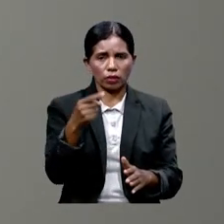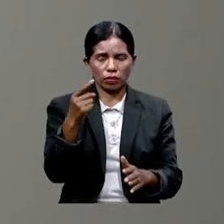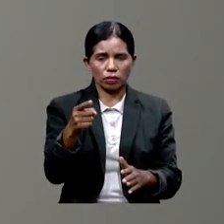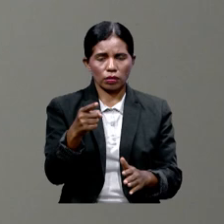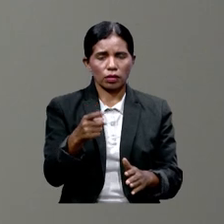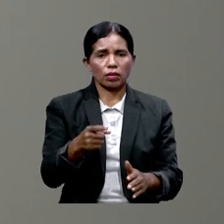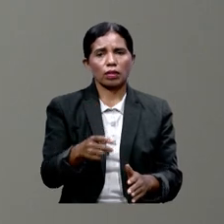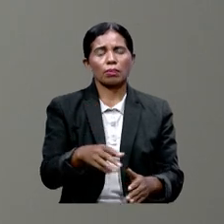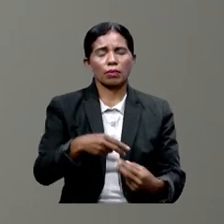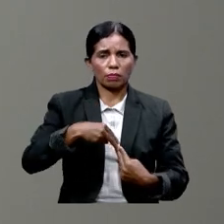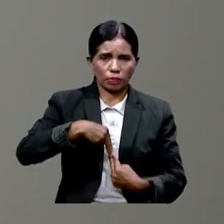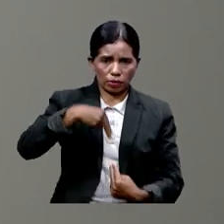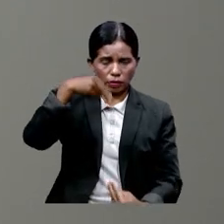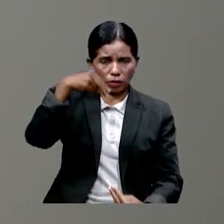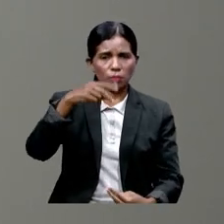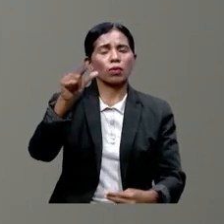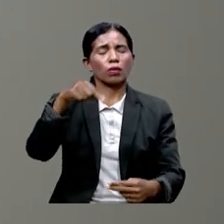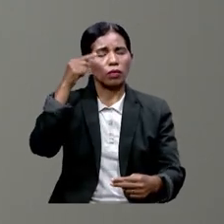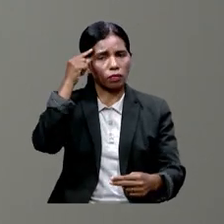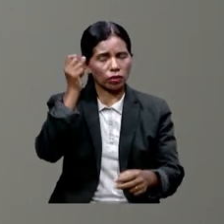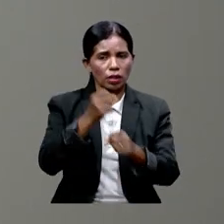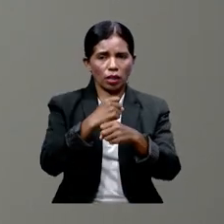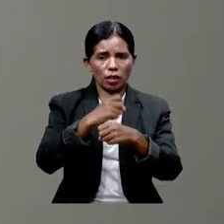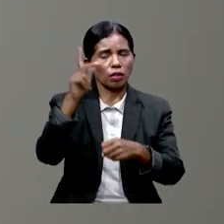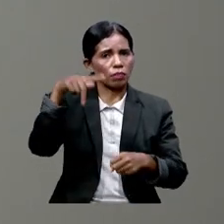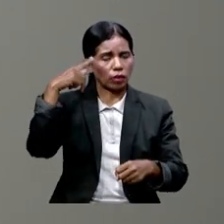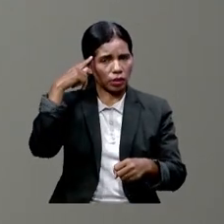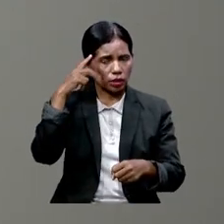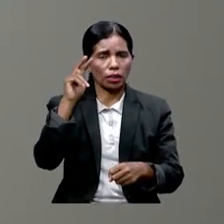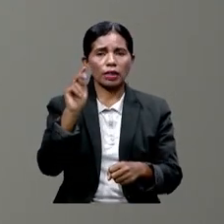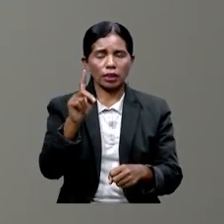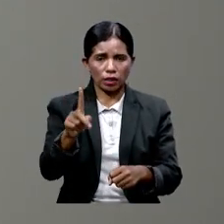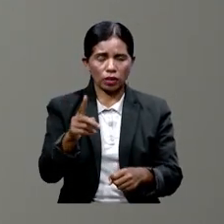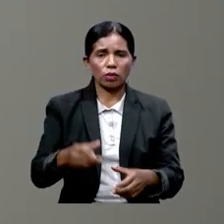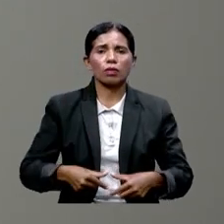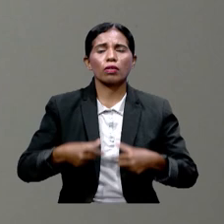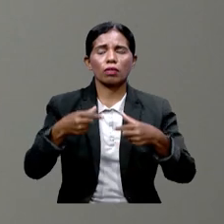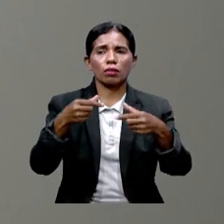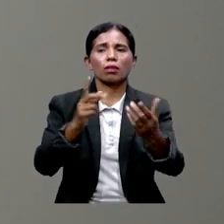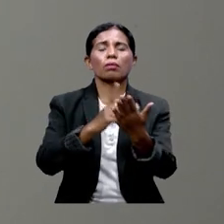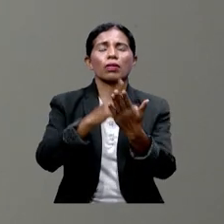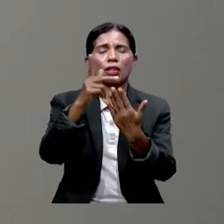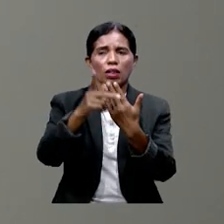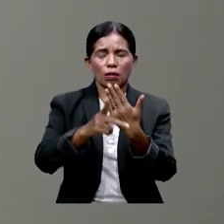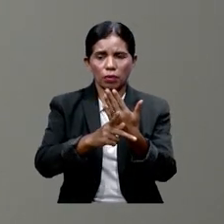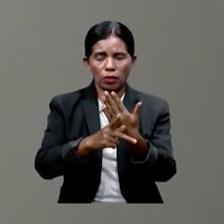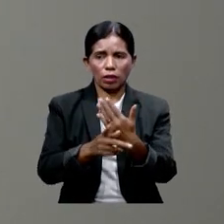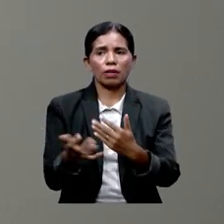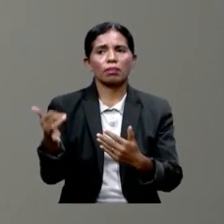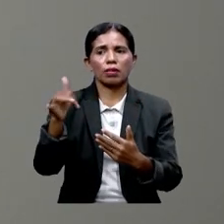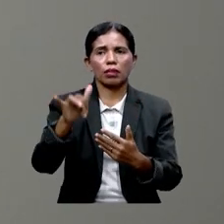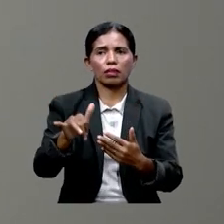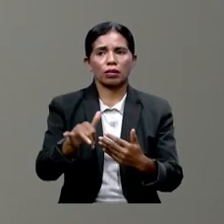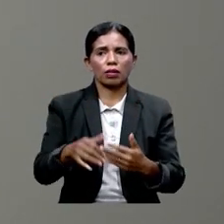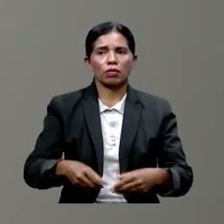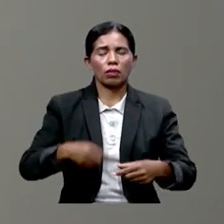ne. Maka governo halo politika ida hodi fo program halau programa sira hanesan bolsa da